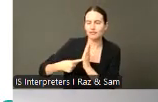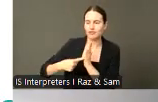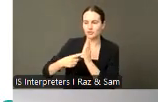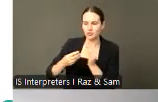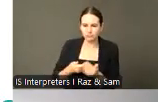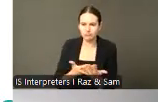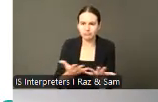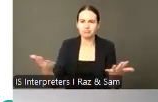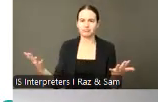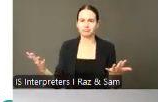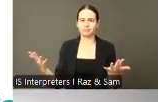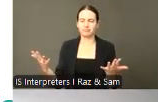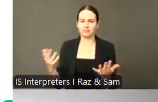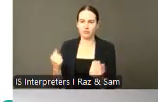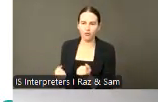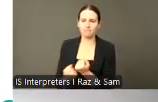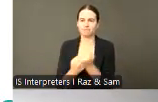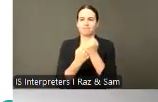essa eliminação.